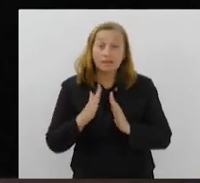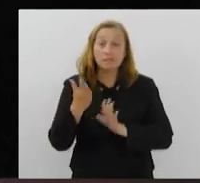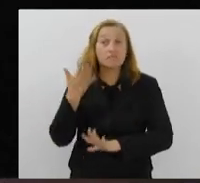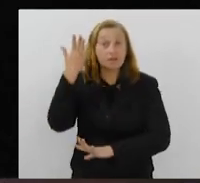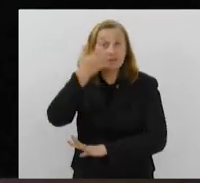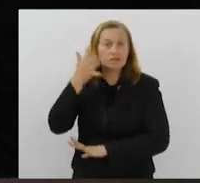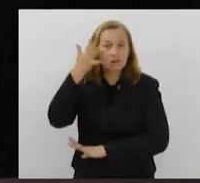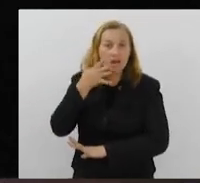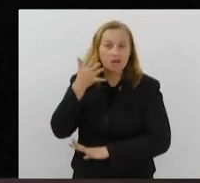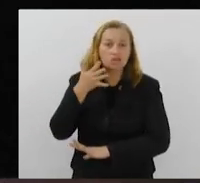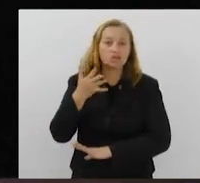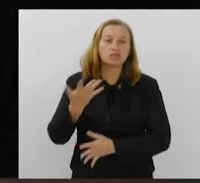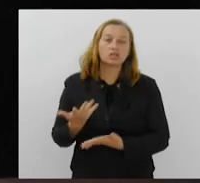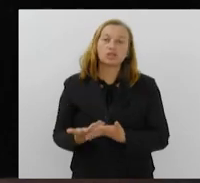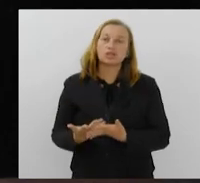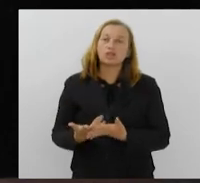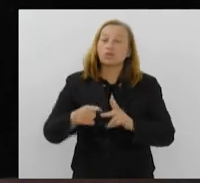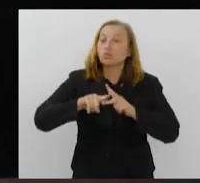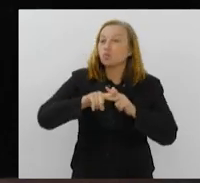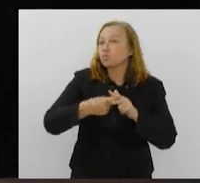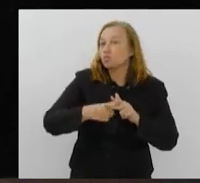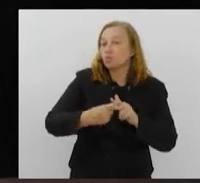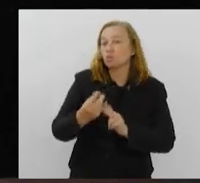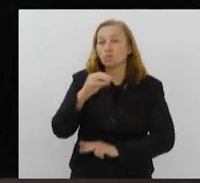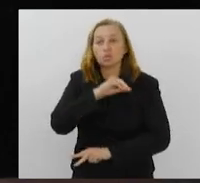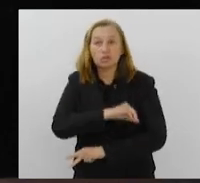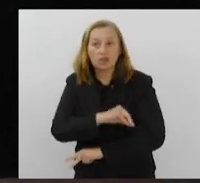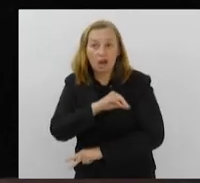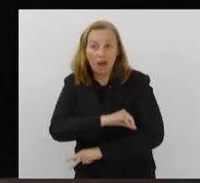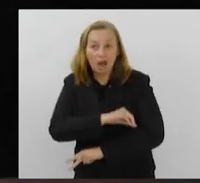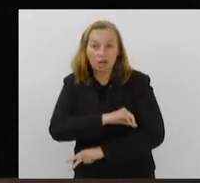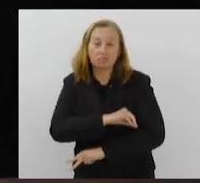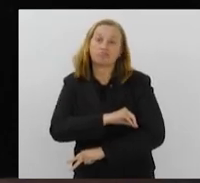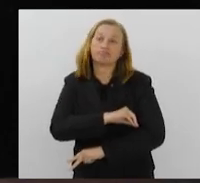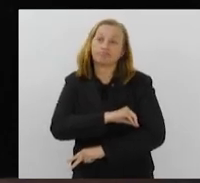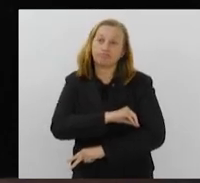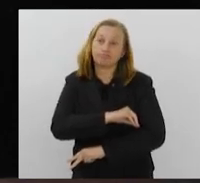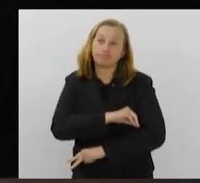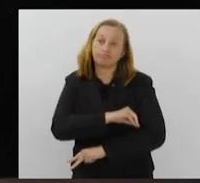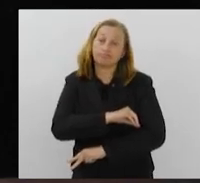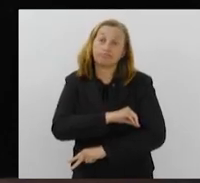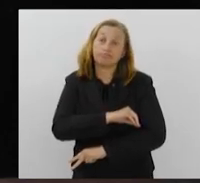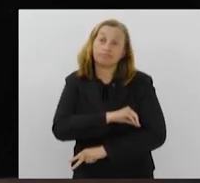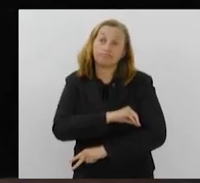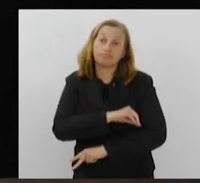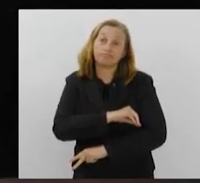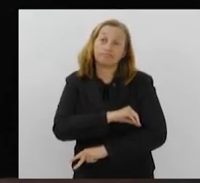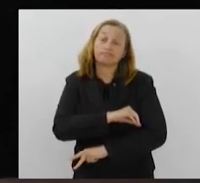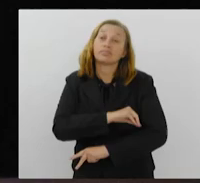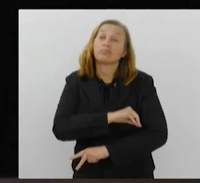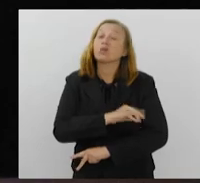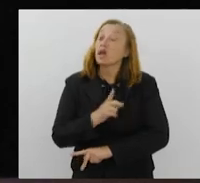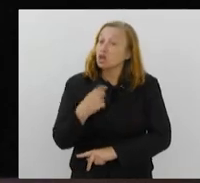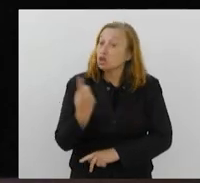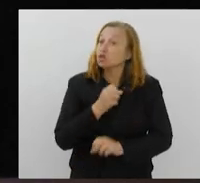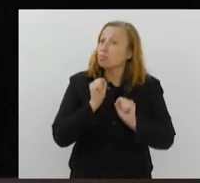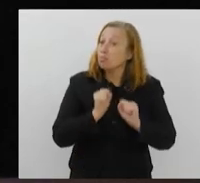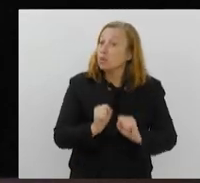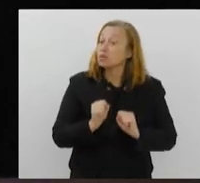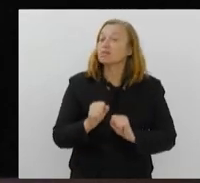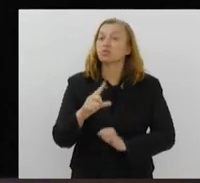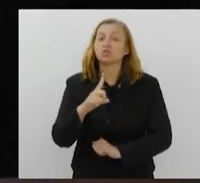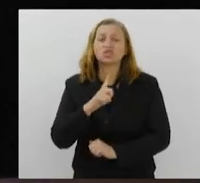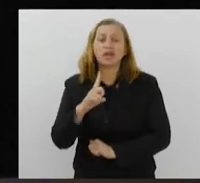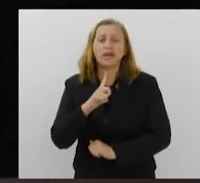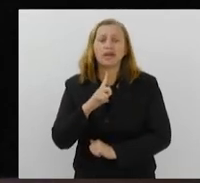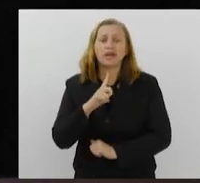mensagem dispondo sobre a atualização do piso regional e para que nós possamos